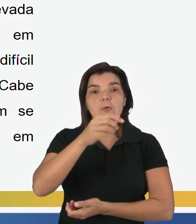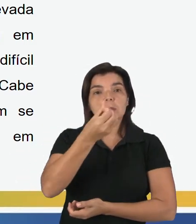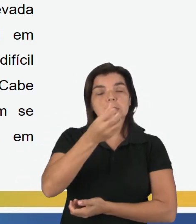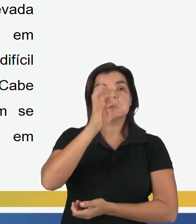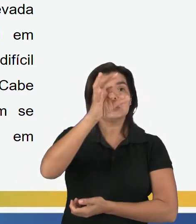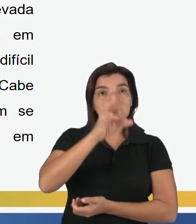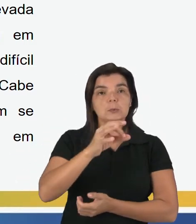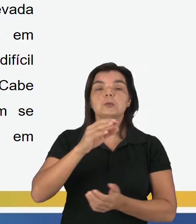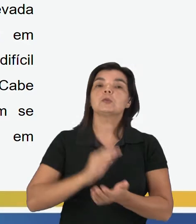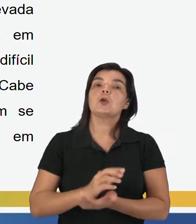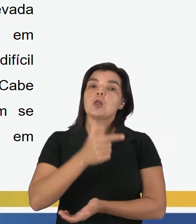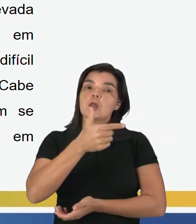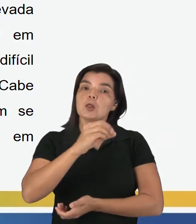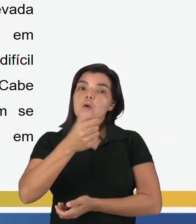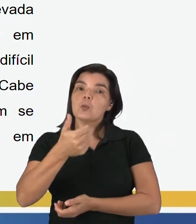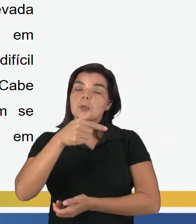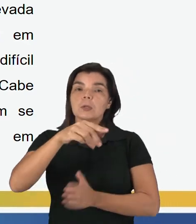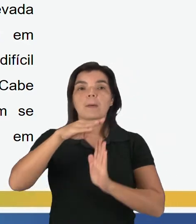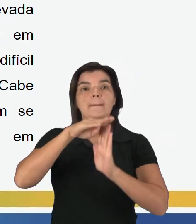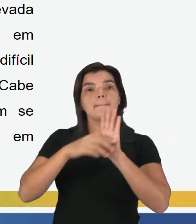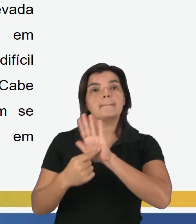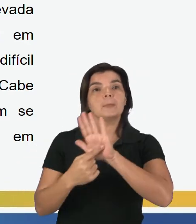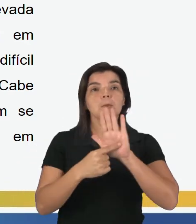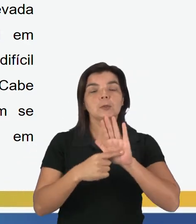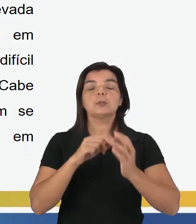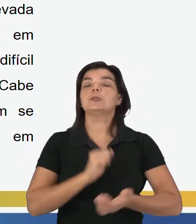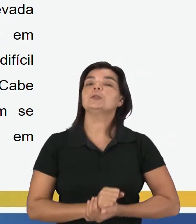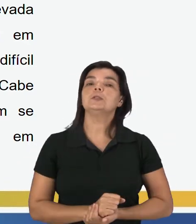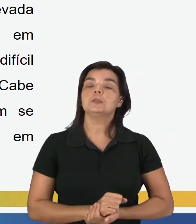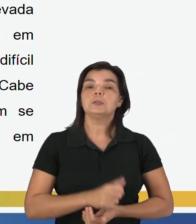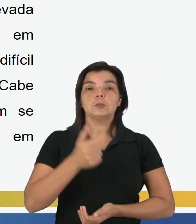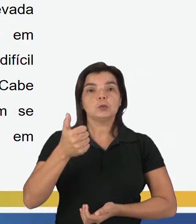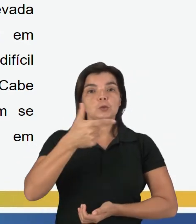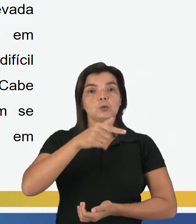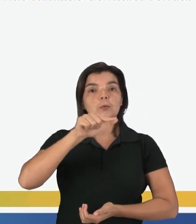146,6% e em 2017 mostrava que estava em